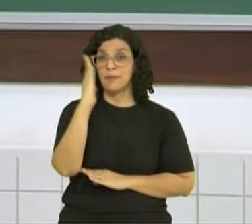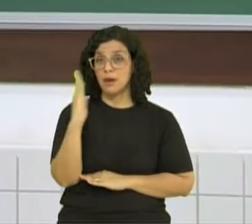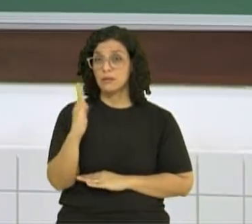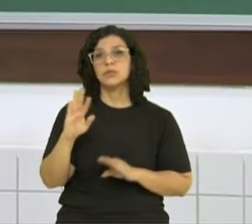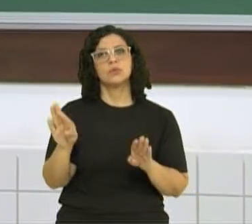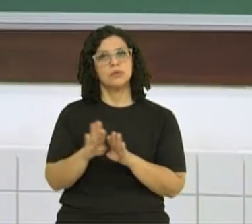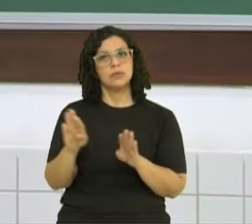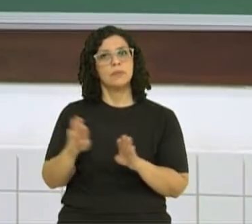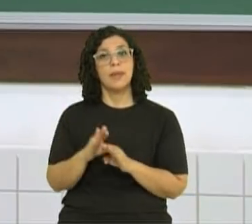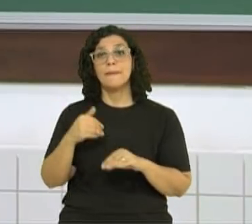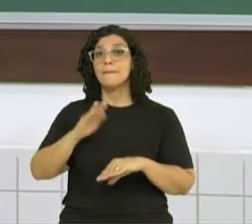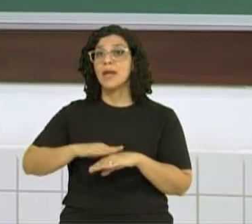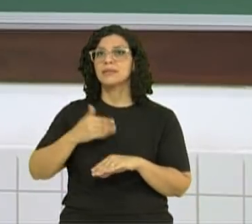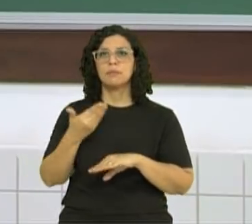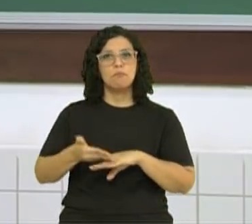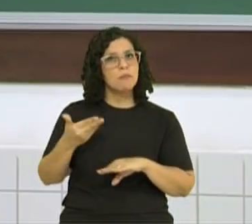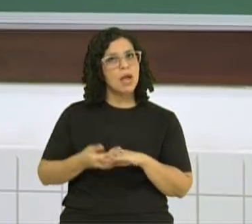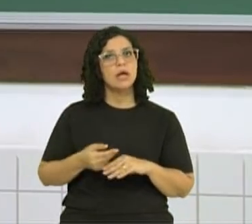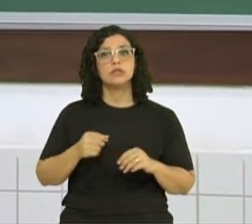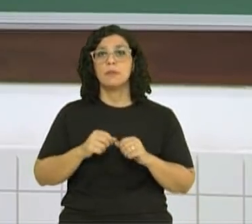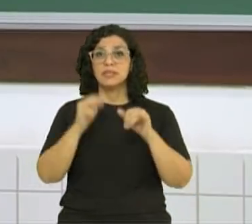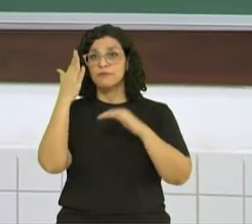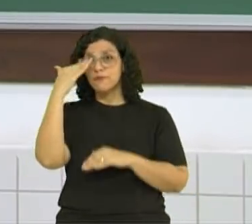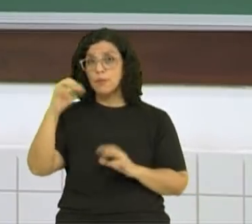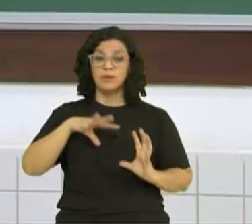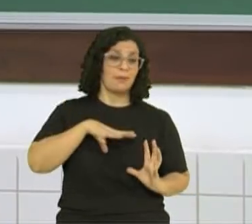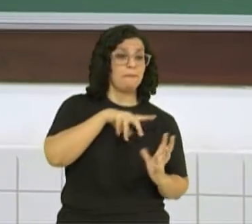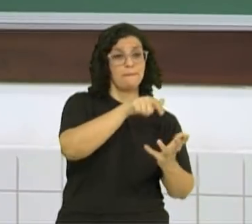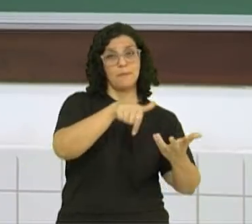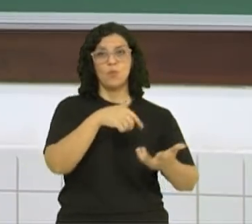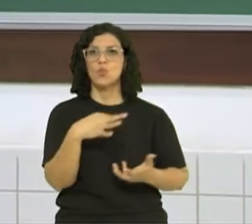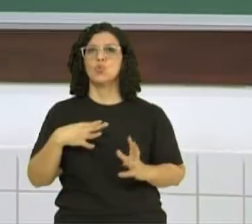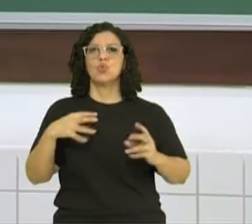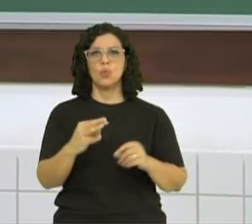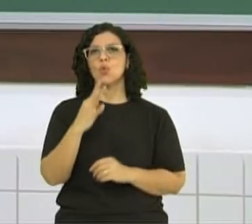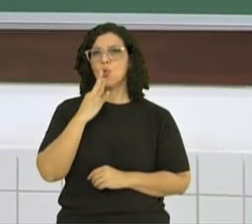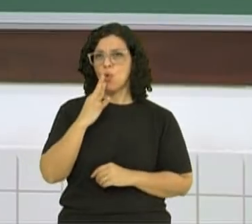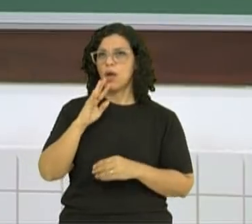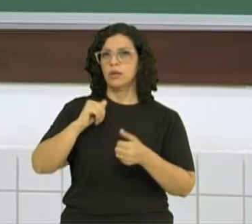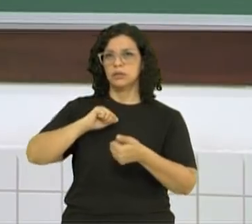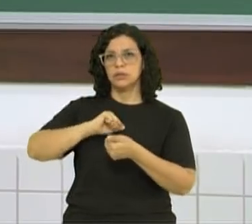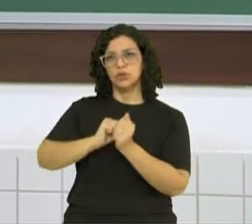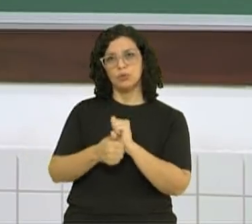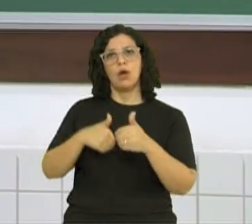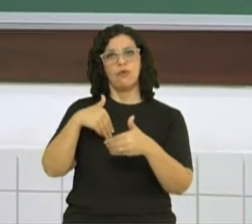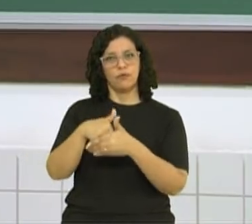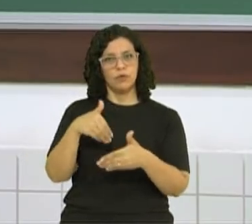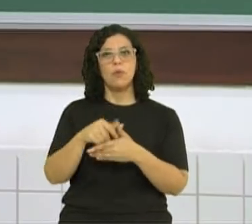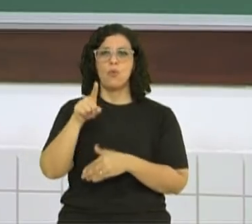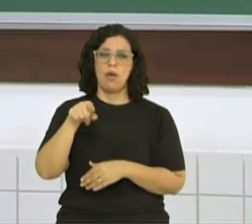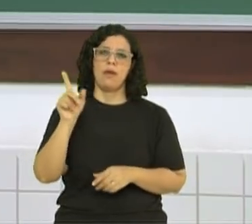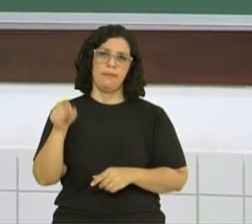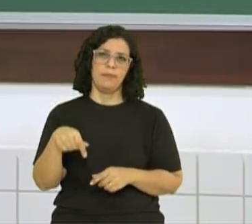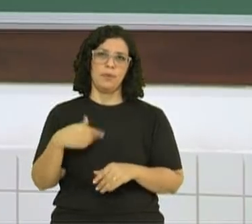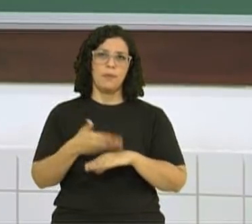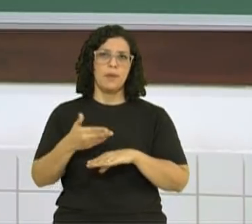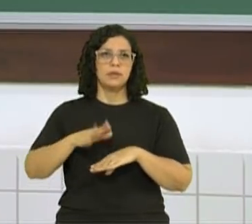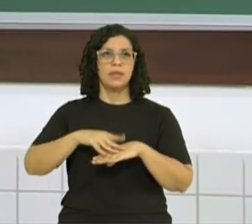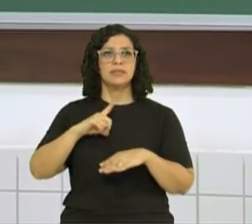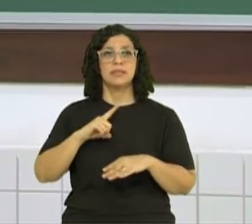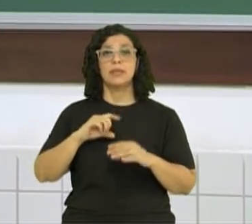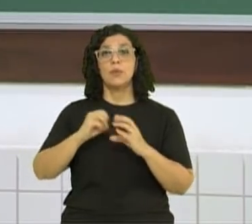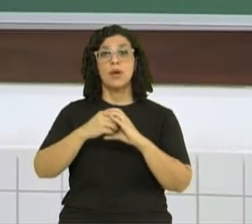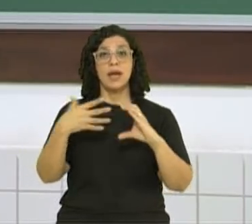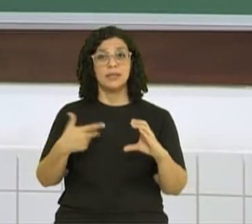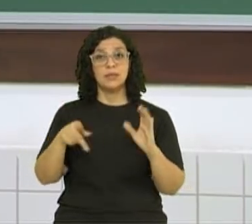como também a modalidade mais praticada e mais popular do mundo, né? Então, no mundo todo, aí, a modalidade mais praticada é o futebol. Então, temos alguns